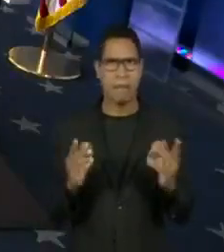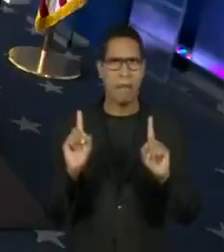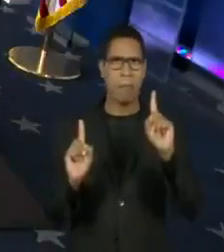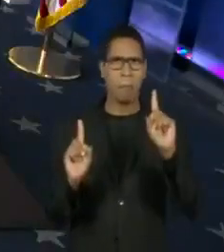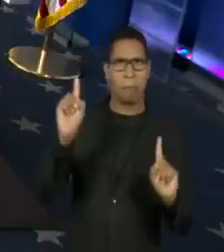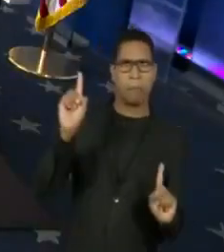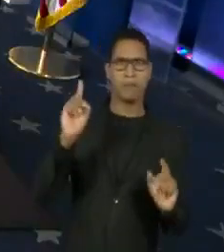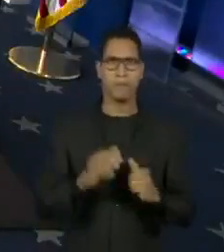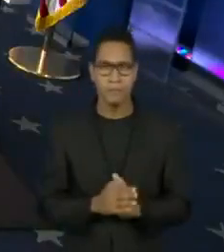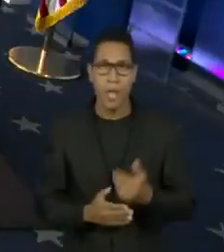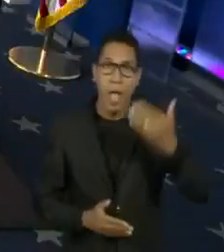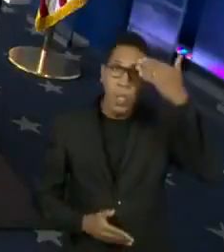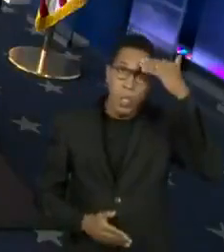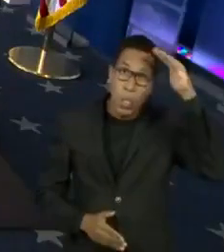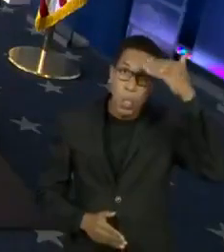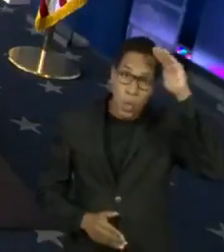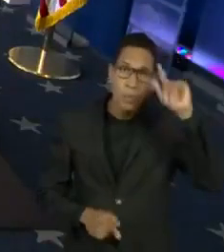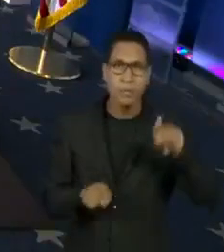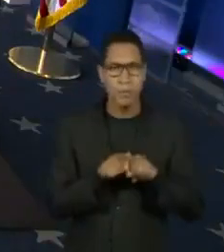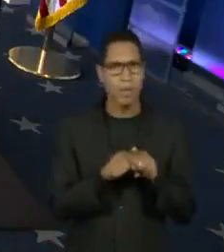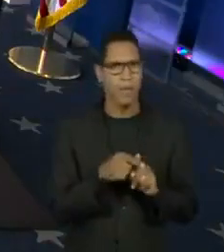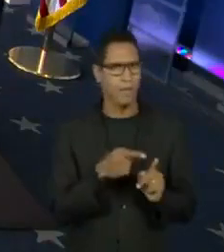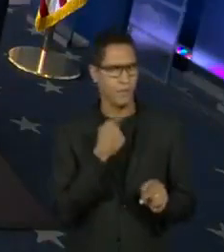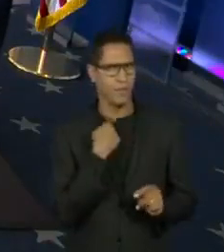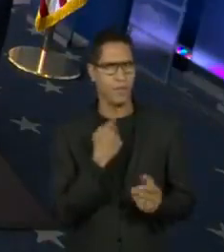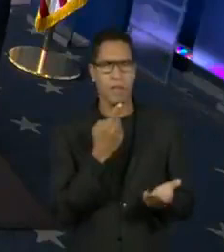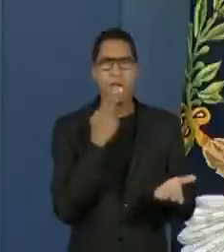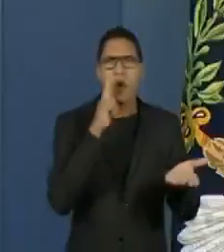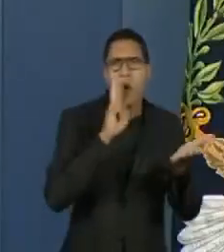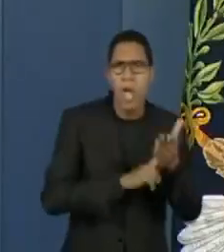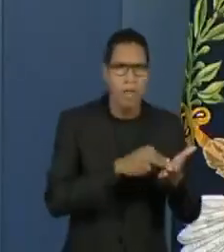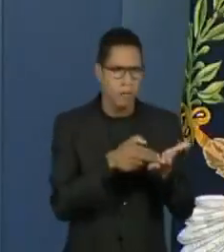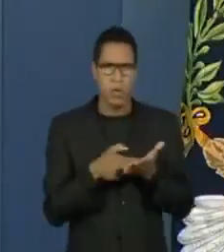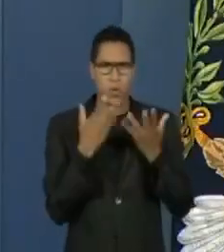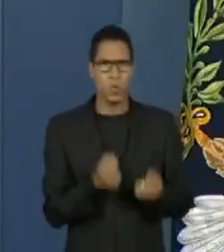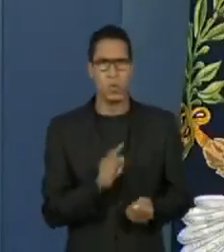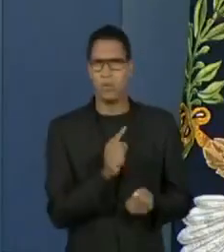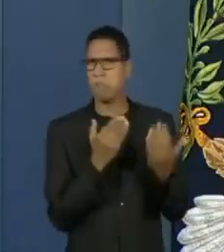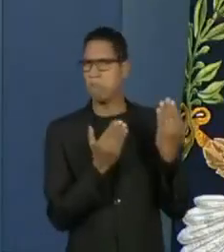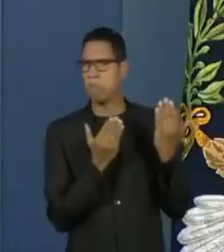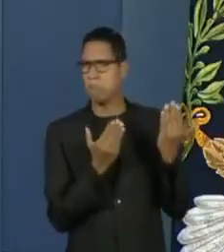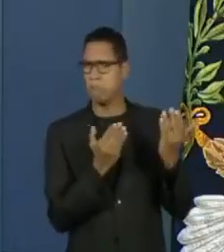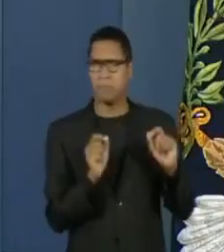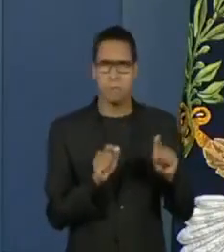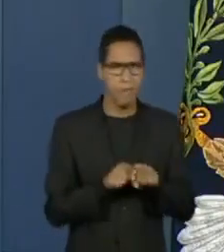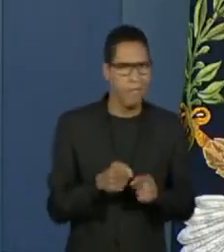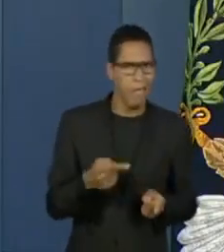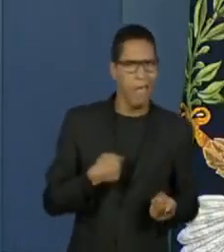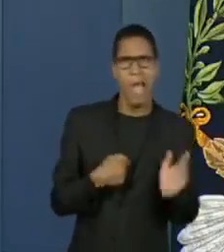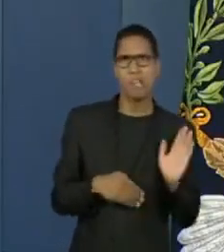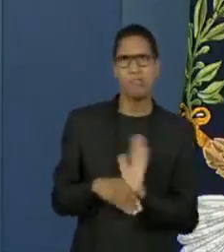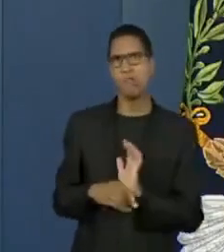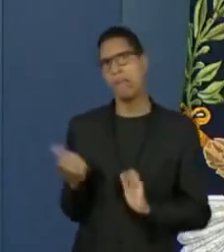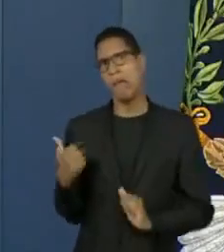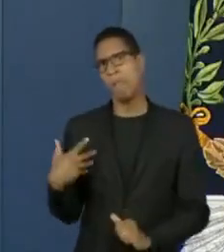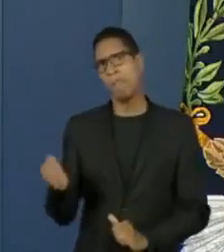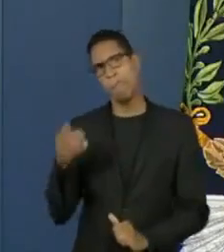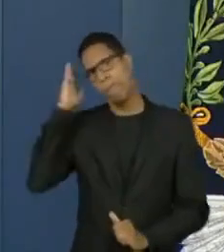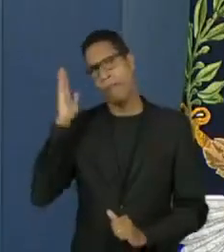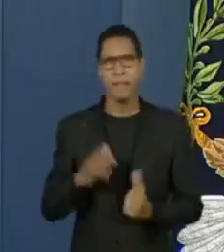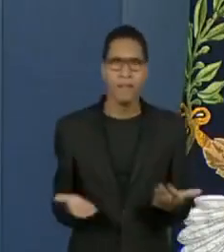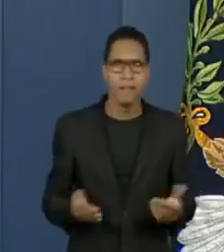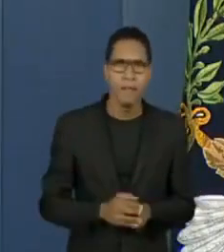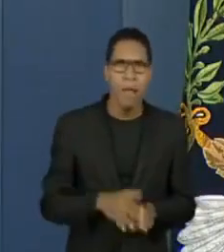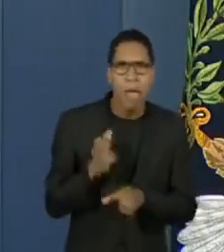Trump reage contra as cédulas enviadas pelo correio, que dão ampla vantagem a Biden, e alega que o processo